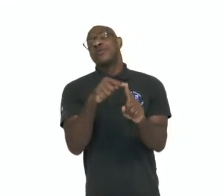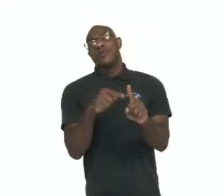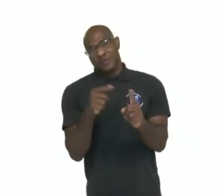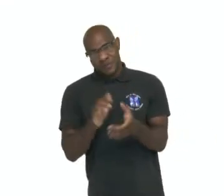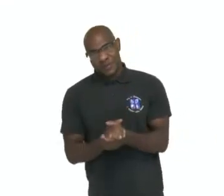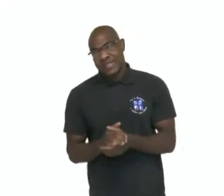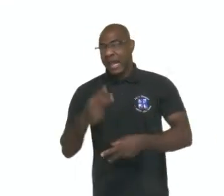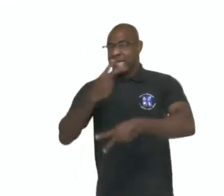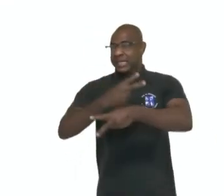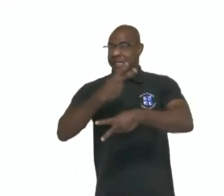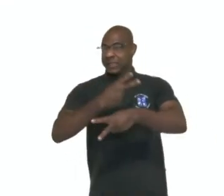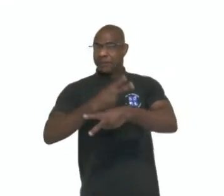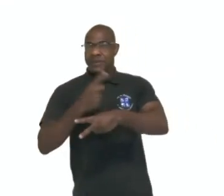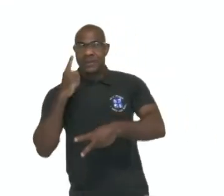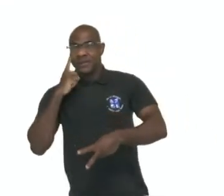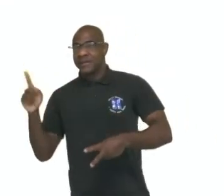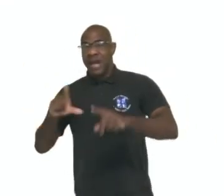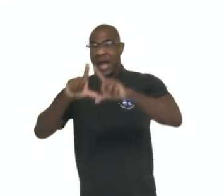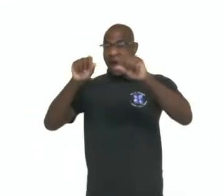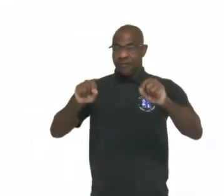de Turner é